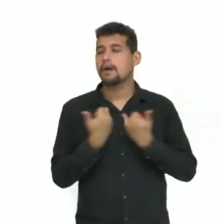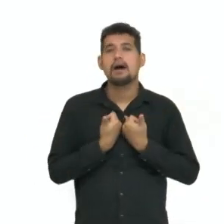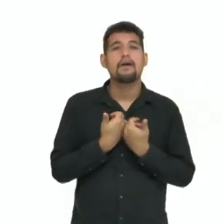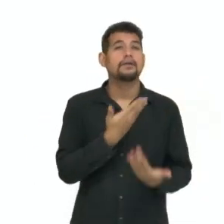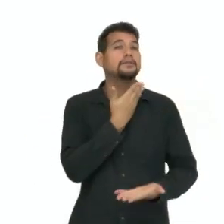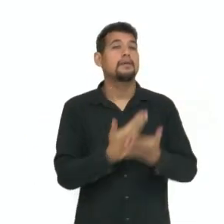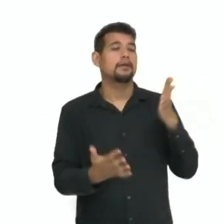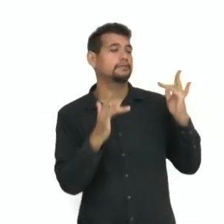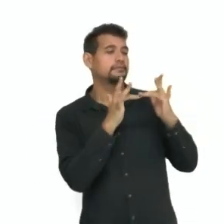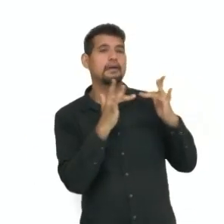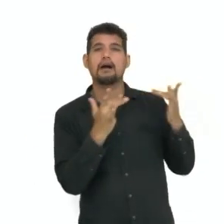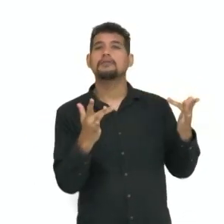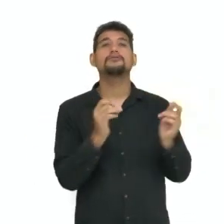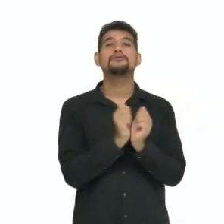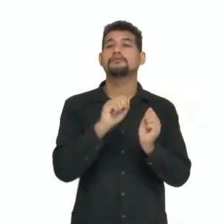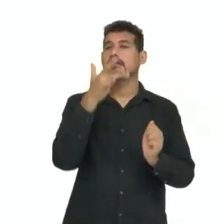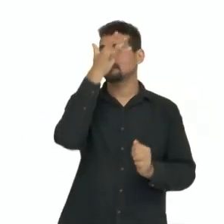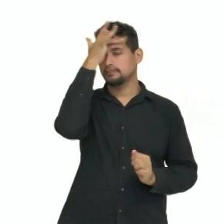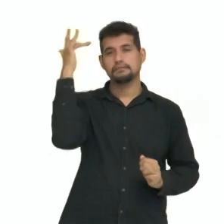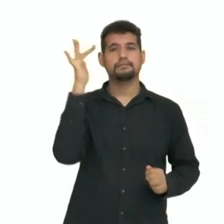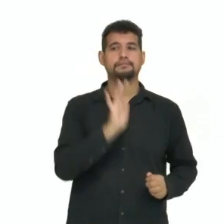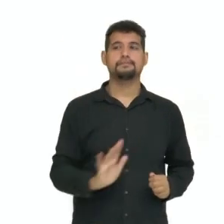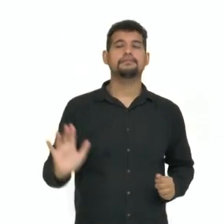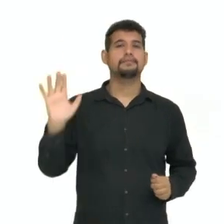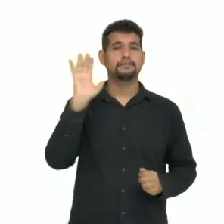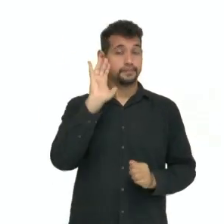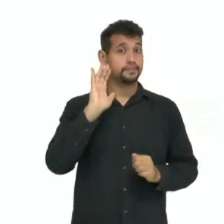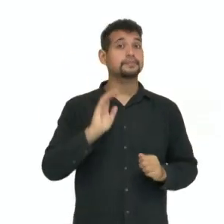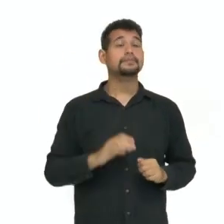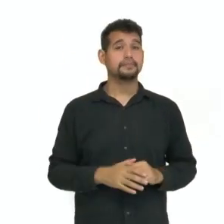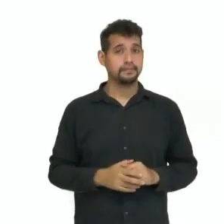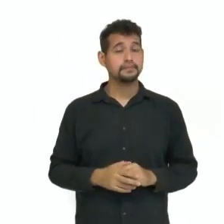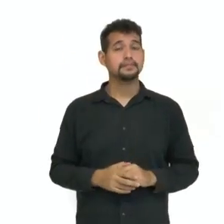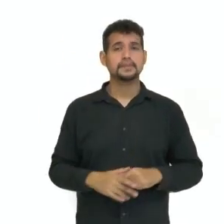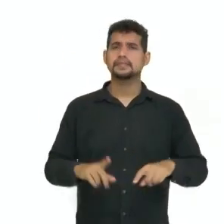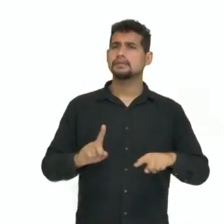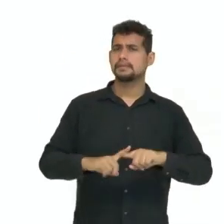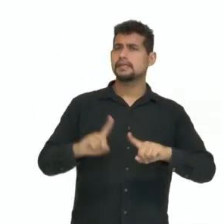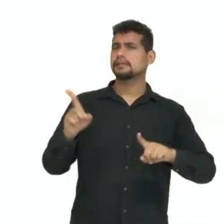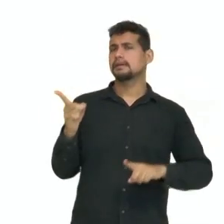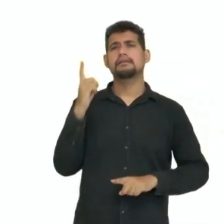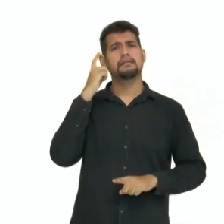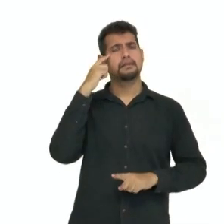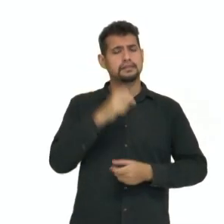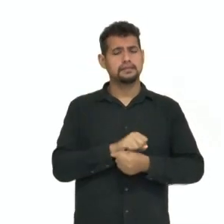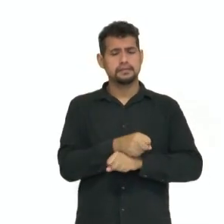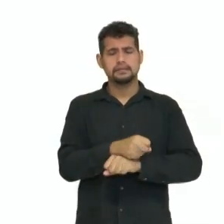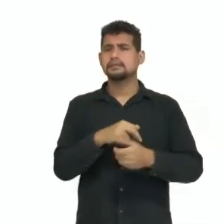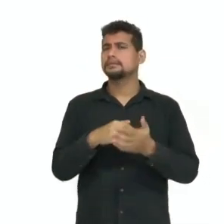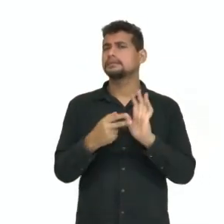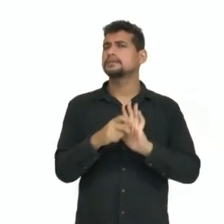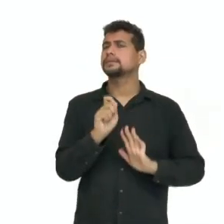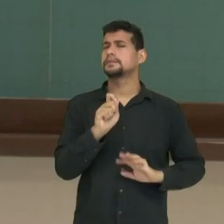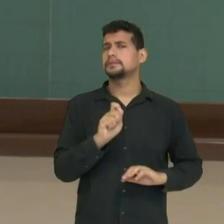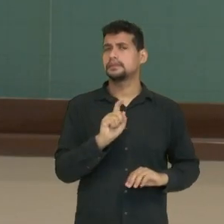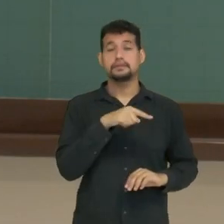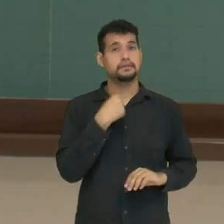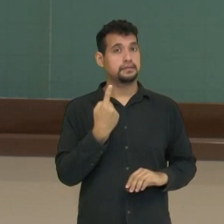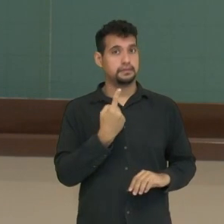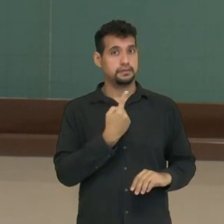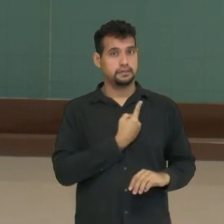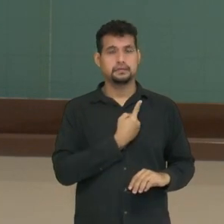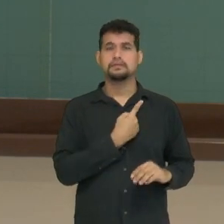perdemos a ligação com os outros. Então, essa tese defendida vai servir de base para quê?